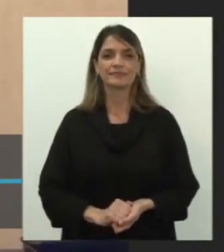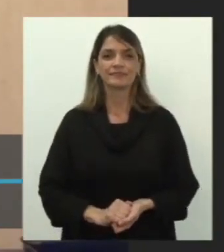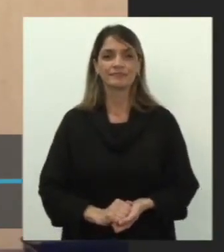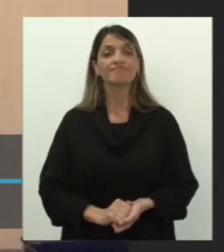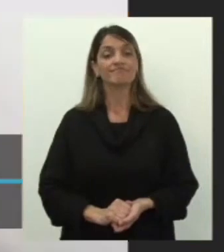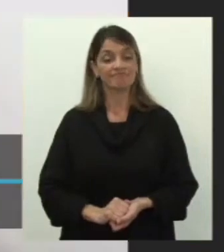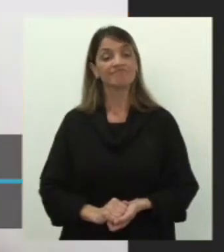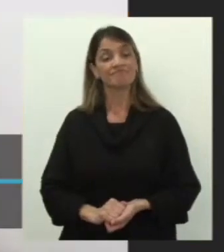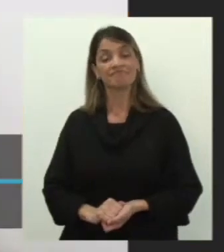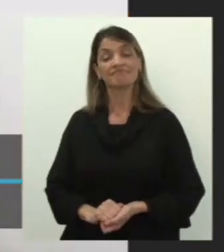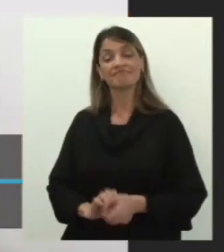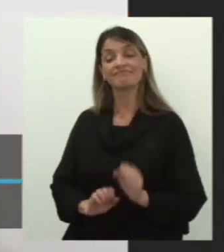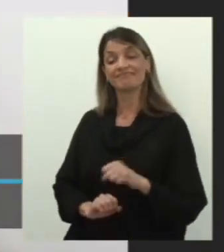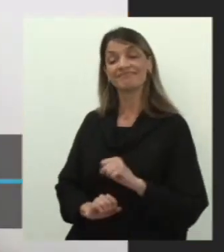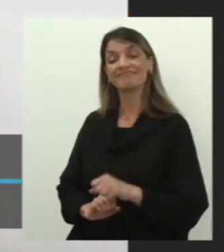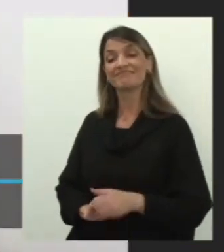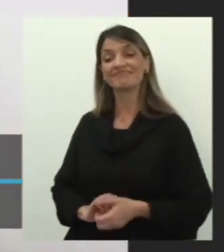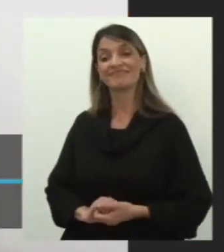Vamos sim, Tati.